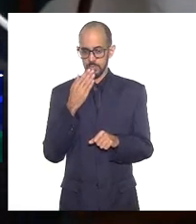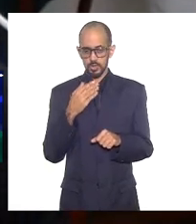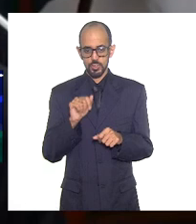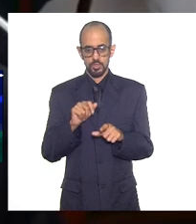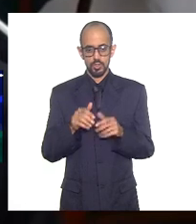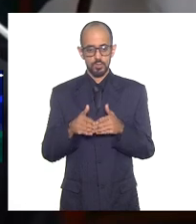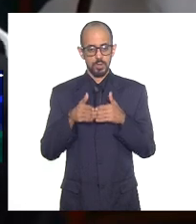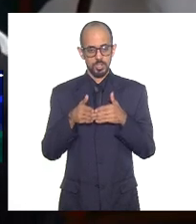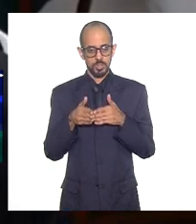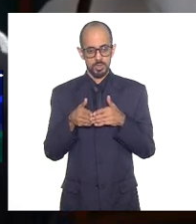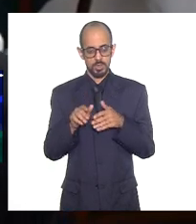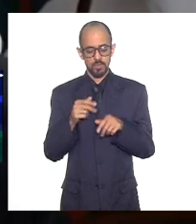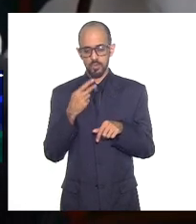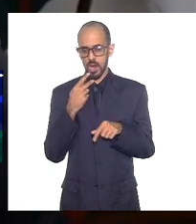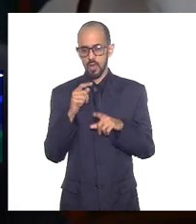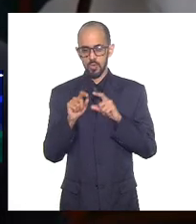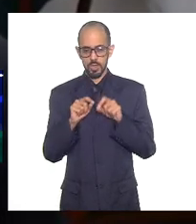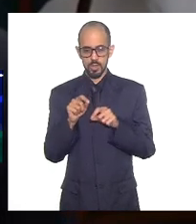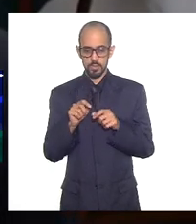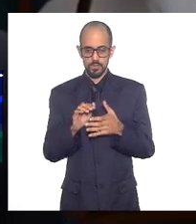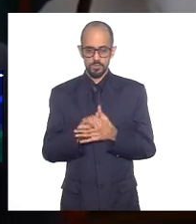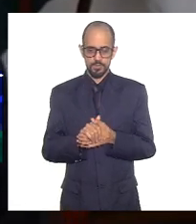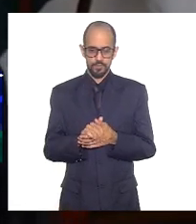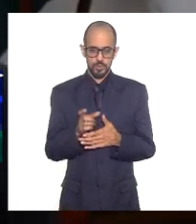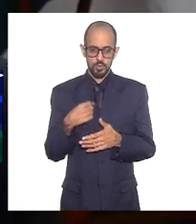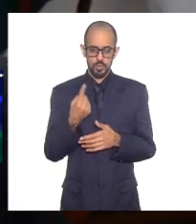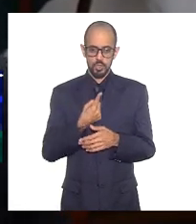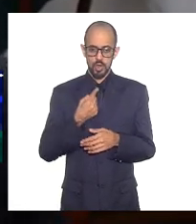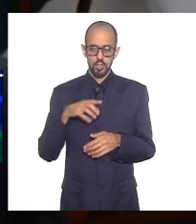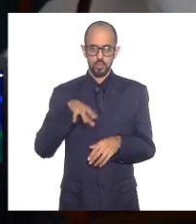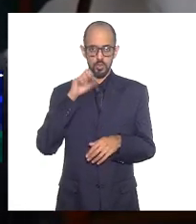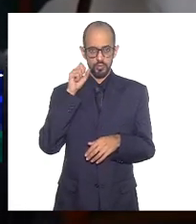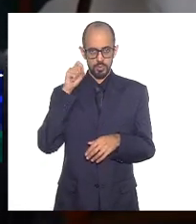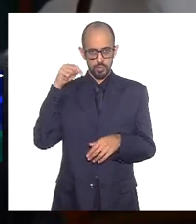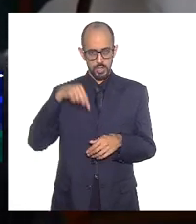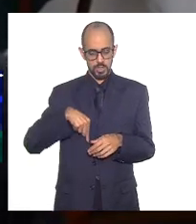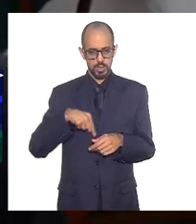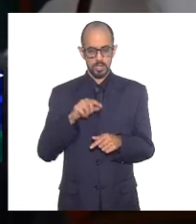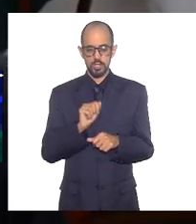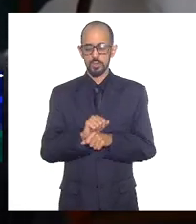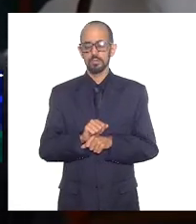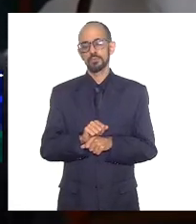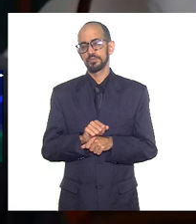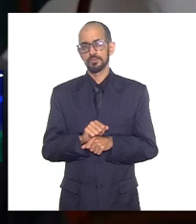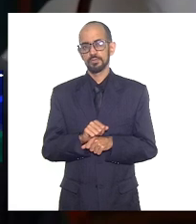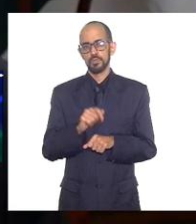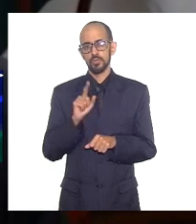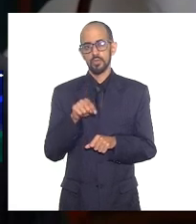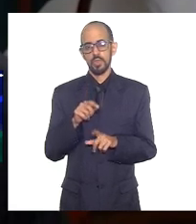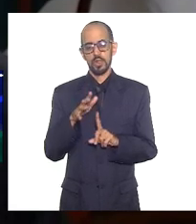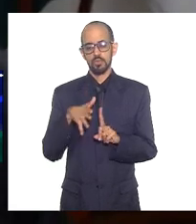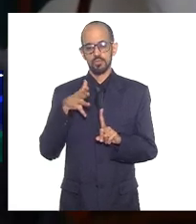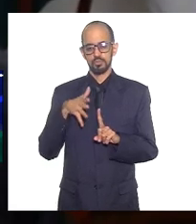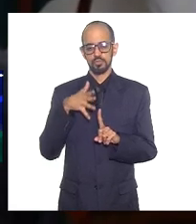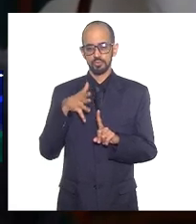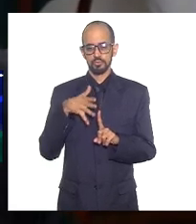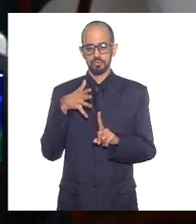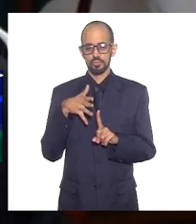pedir licença, e dizer o seguinte: o que a gente ouviu aqui foi um discurso,